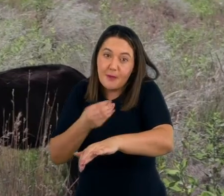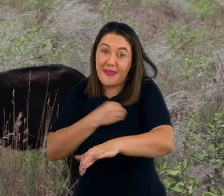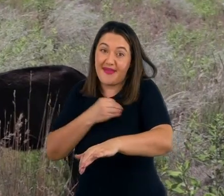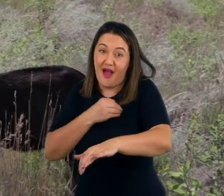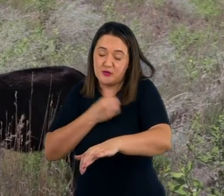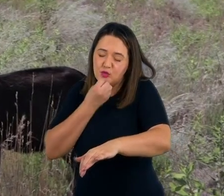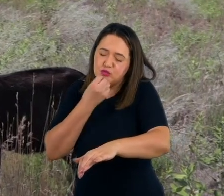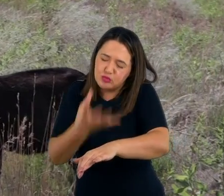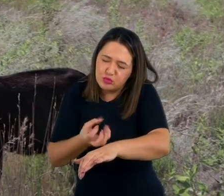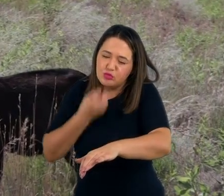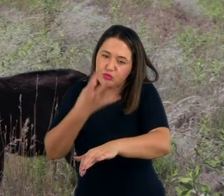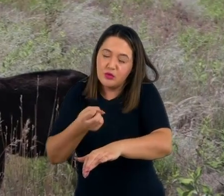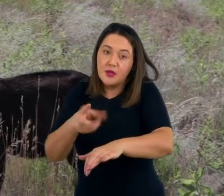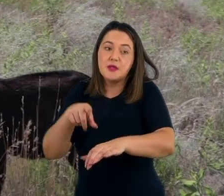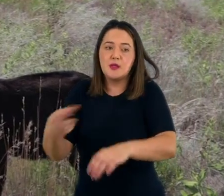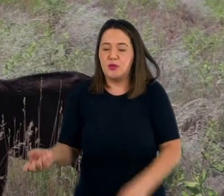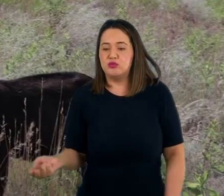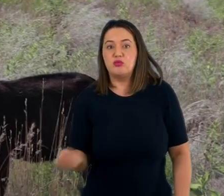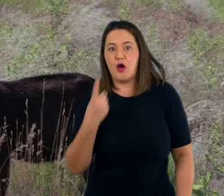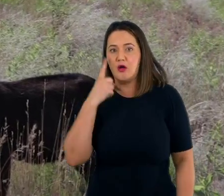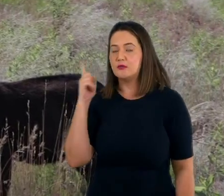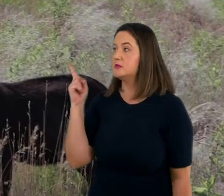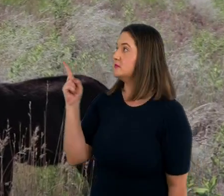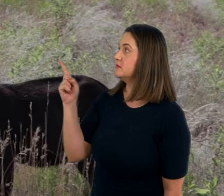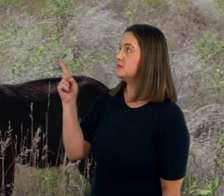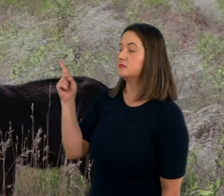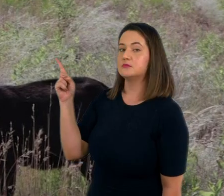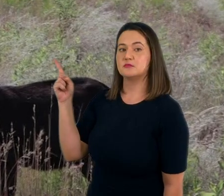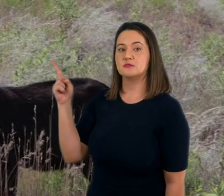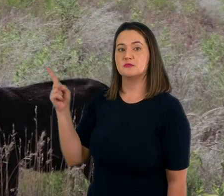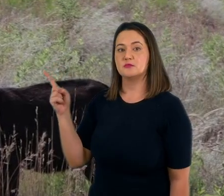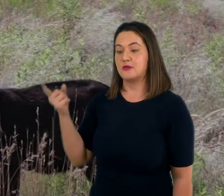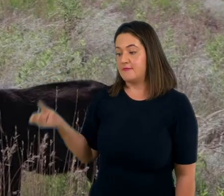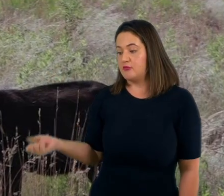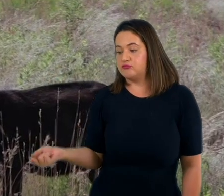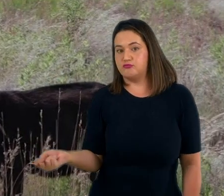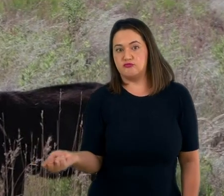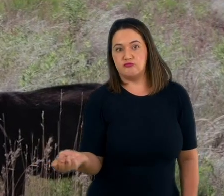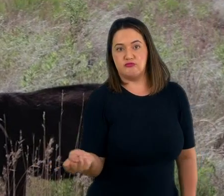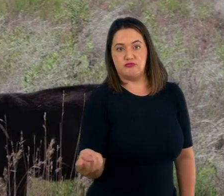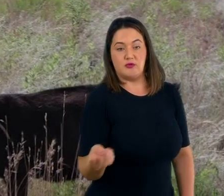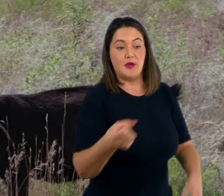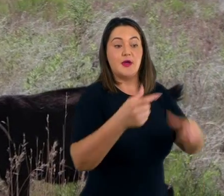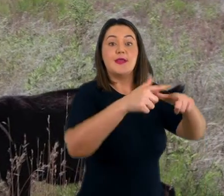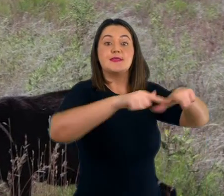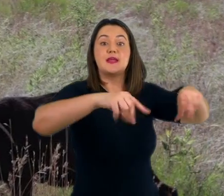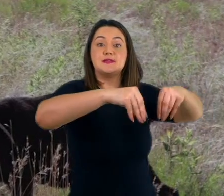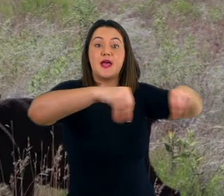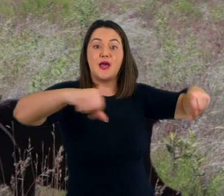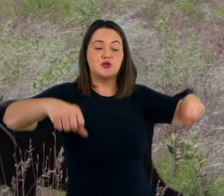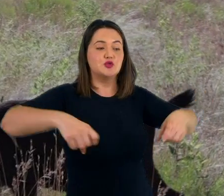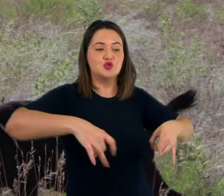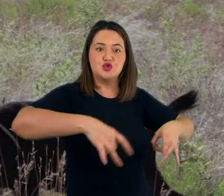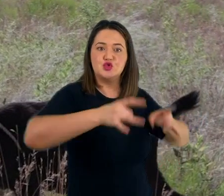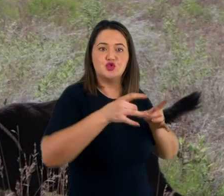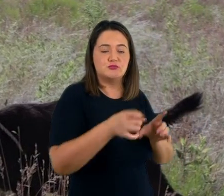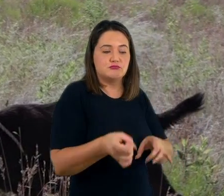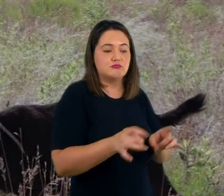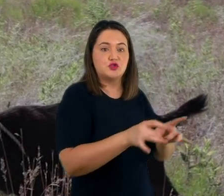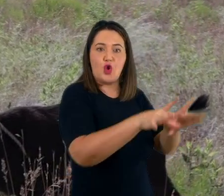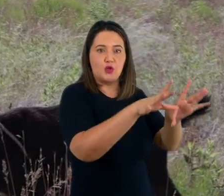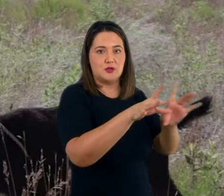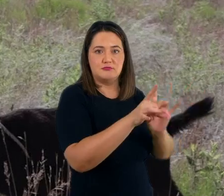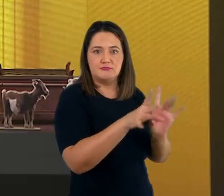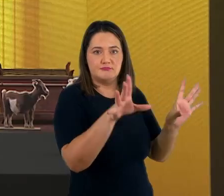Na sequência, ele enviava o bode emissário até ao deserto e o soltava ali. Levítico 16, versos 20